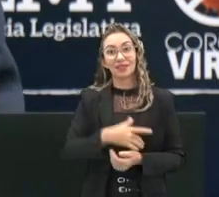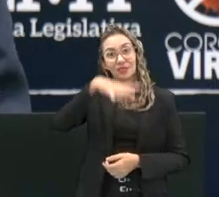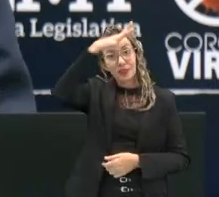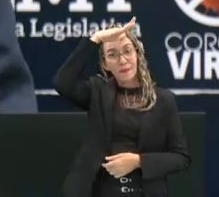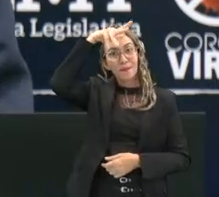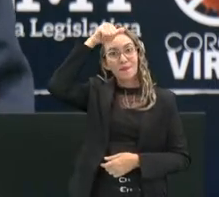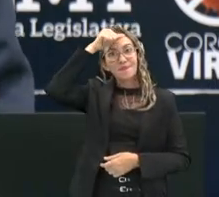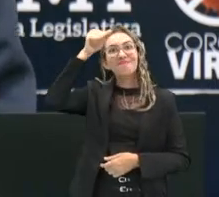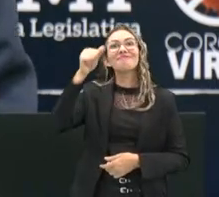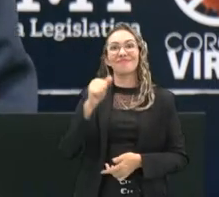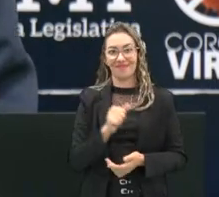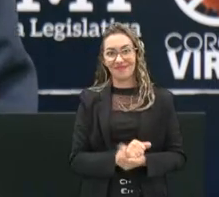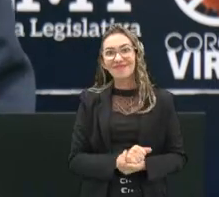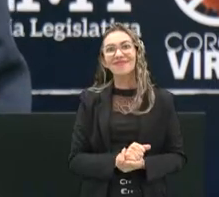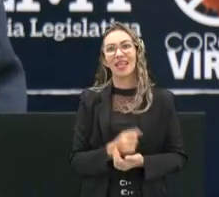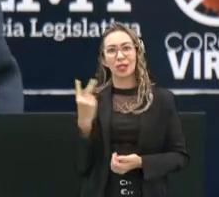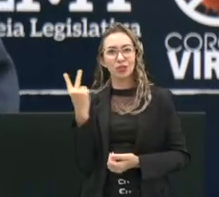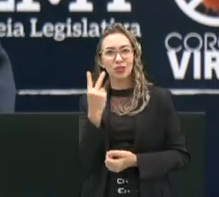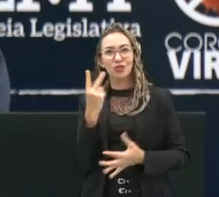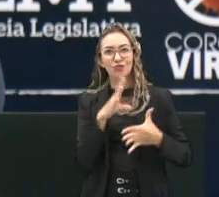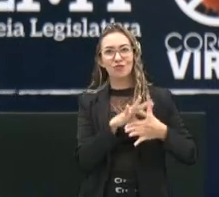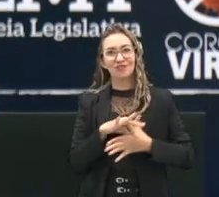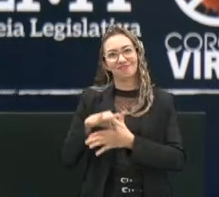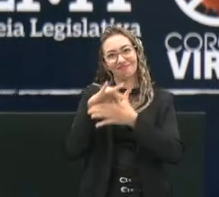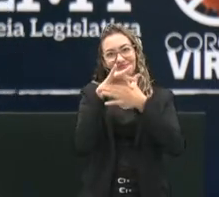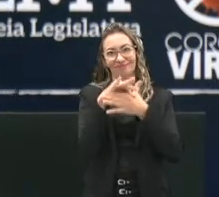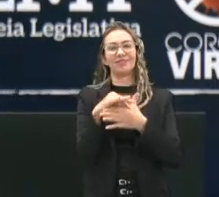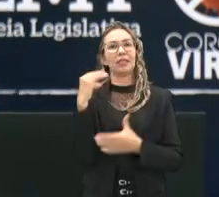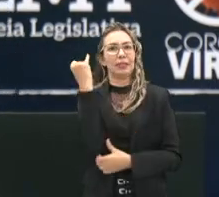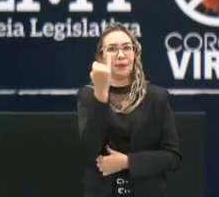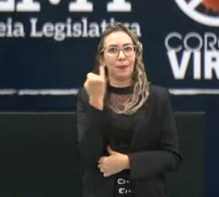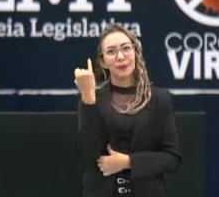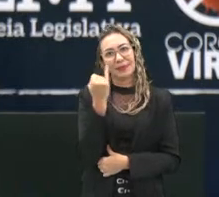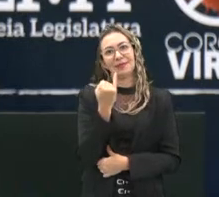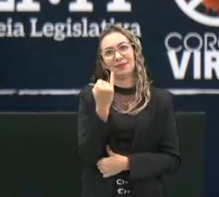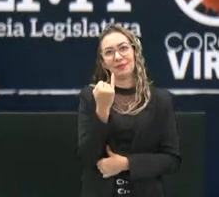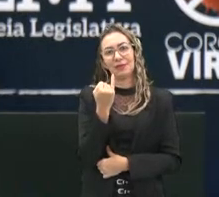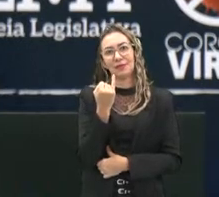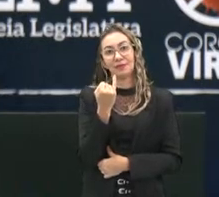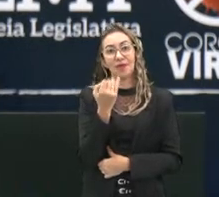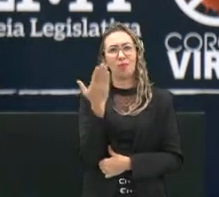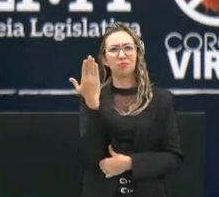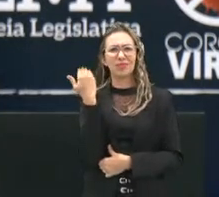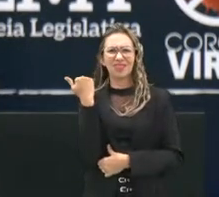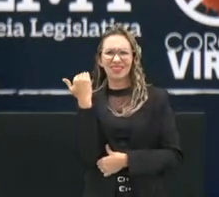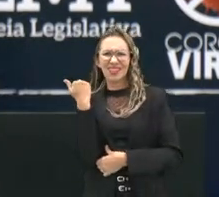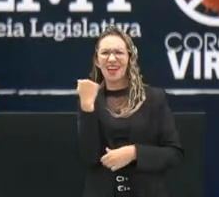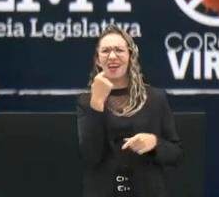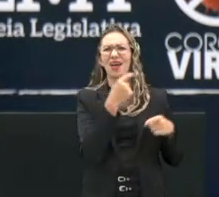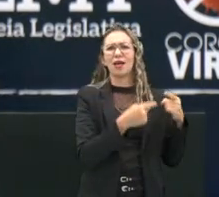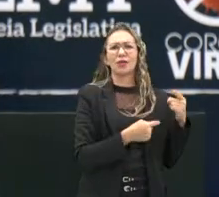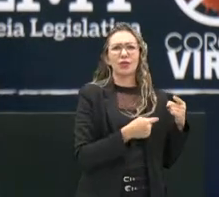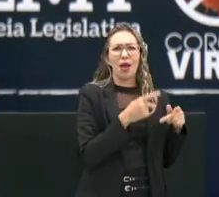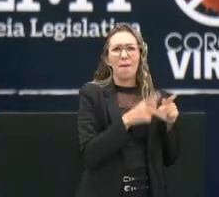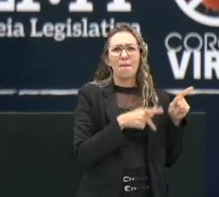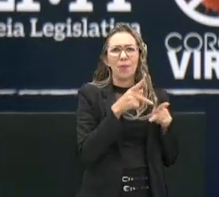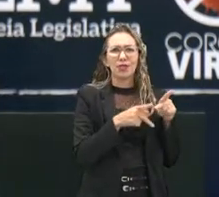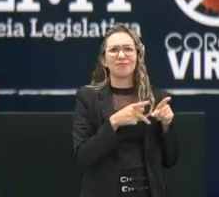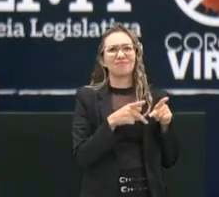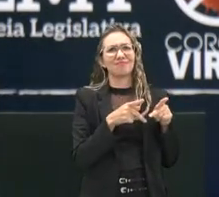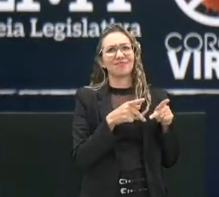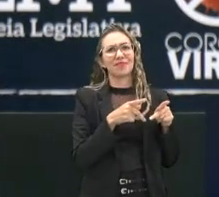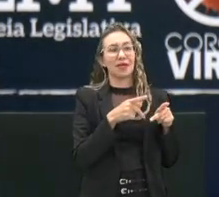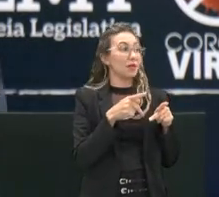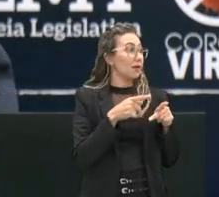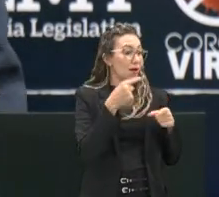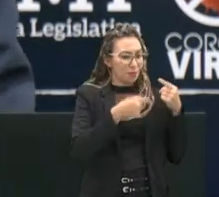esses dois grandes líderes políticos. E na época que a política era um pouco diferente, né, Júlio, da política de hoje, como diz